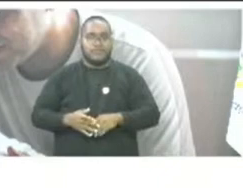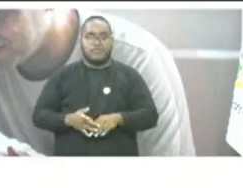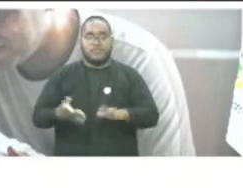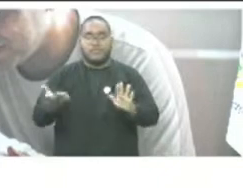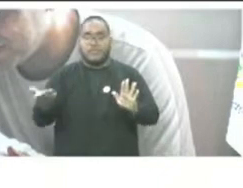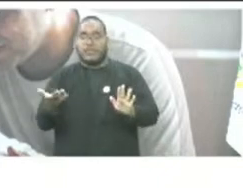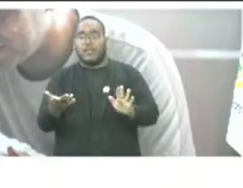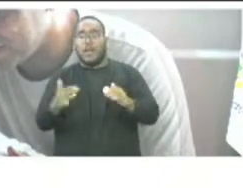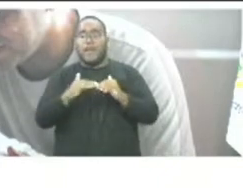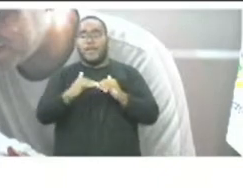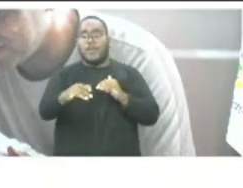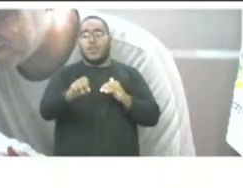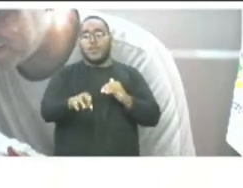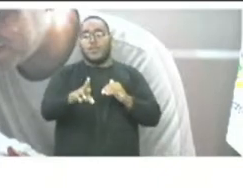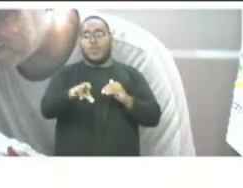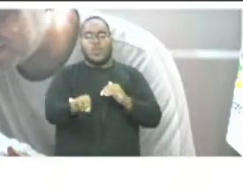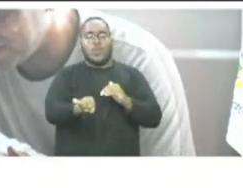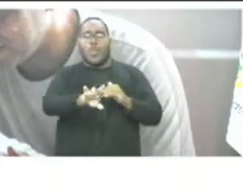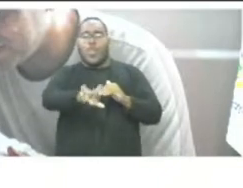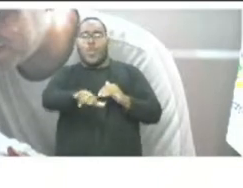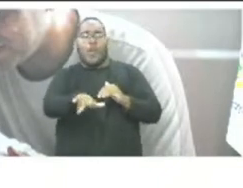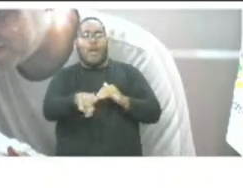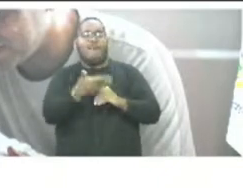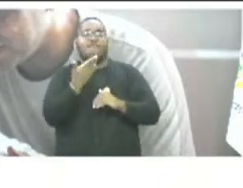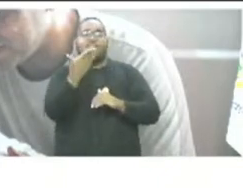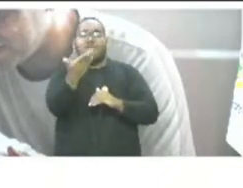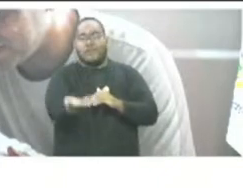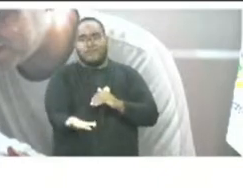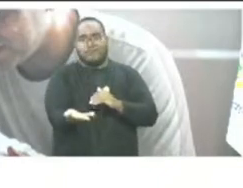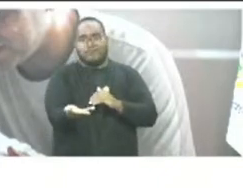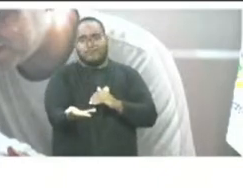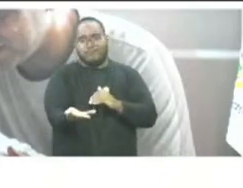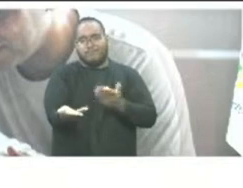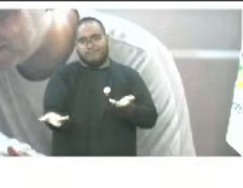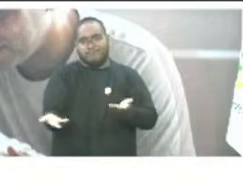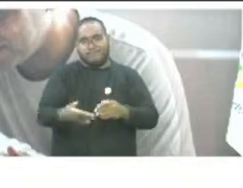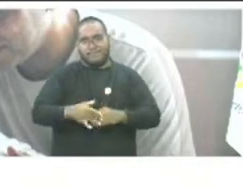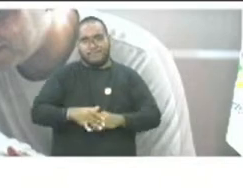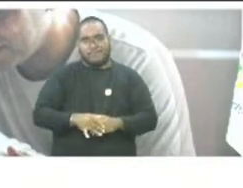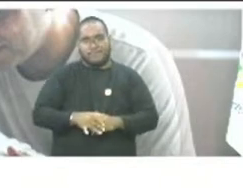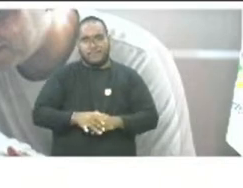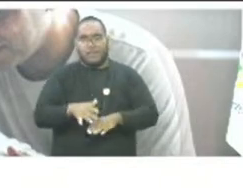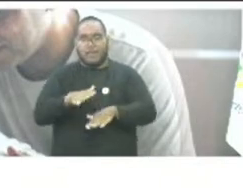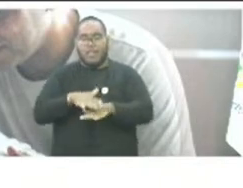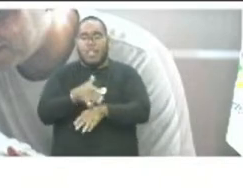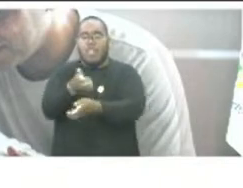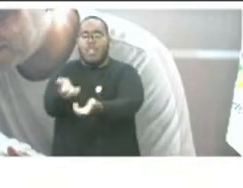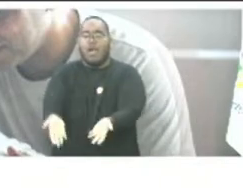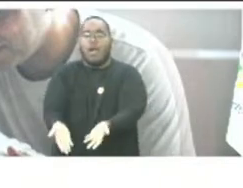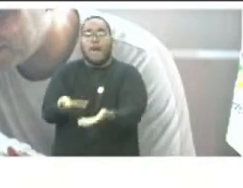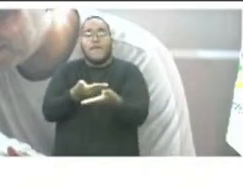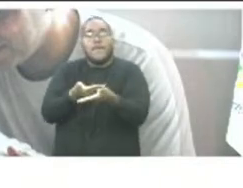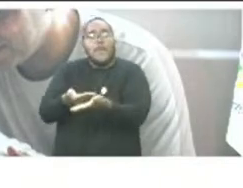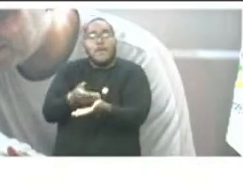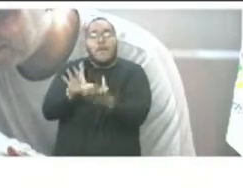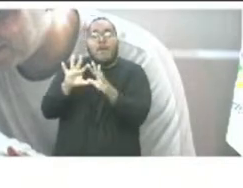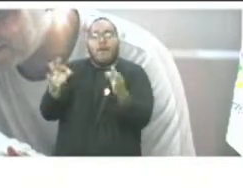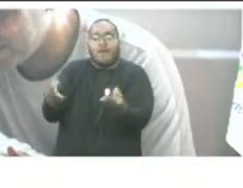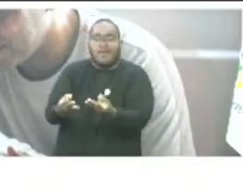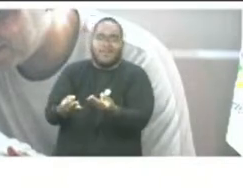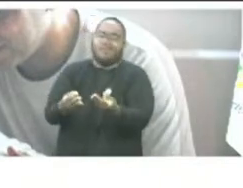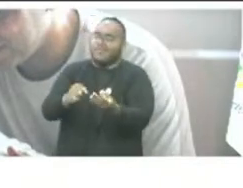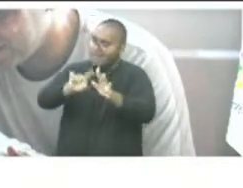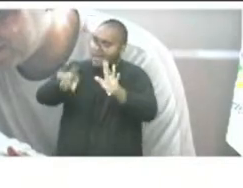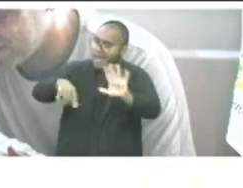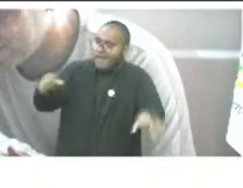está falando de um favor que a gente está fazendo para o bebê ou para a família, a gente está falando de um direito. Eu